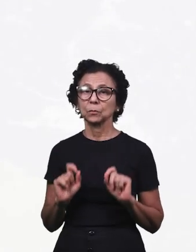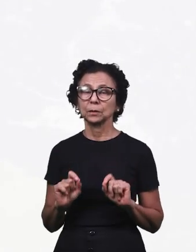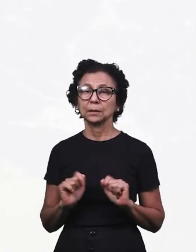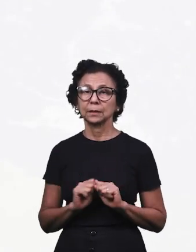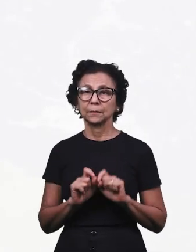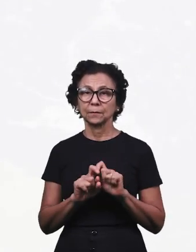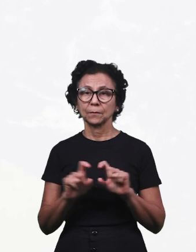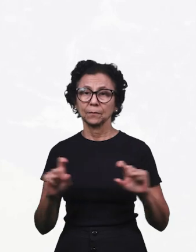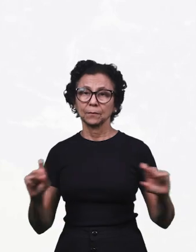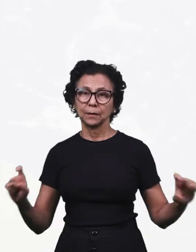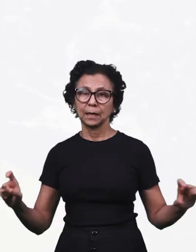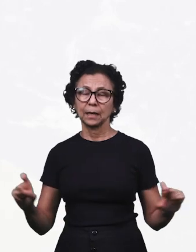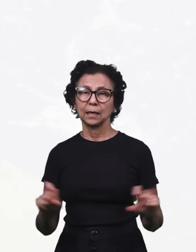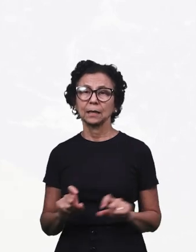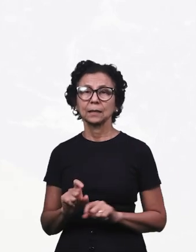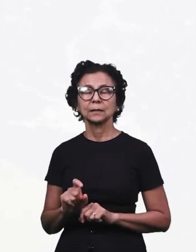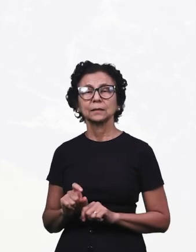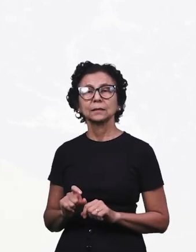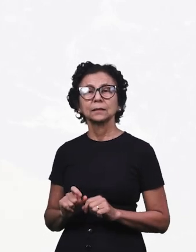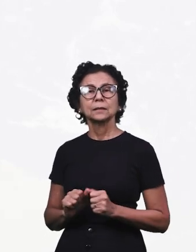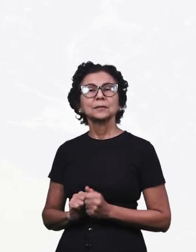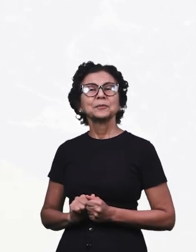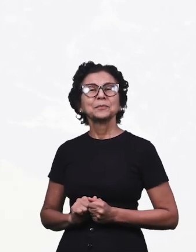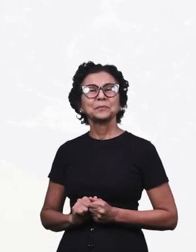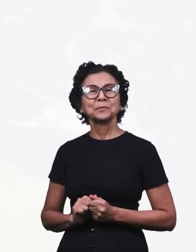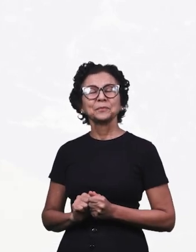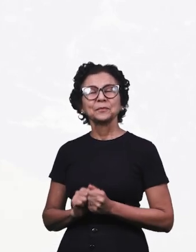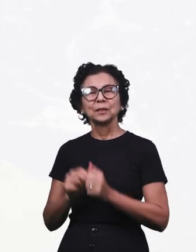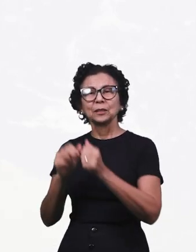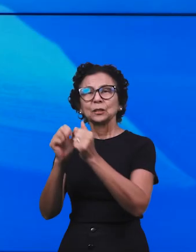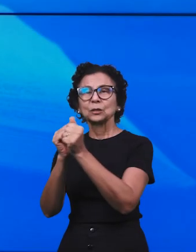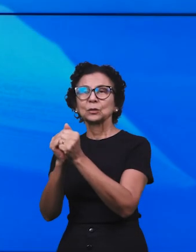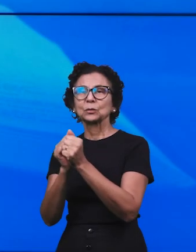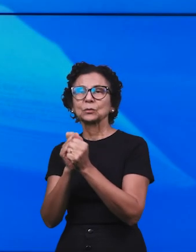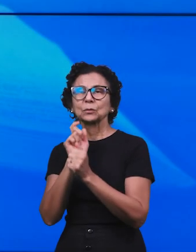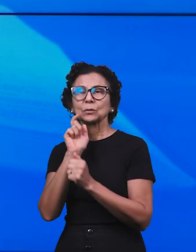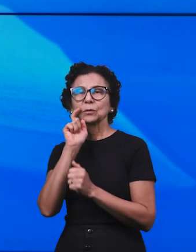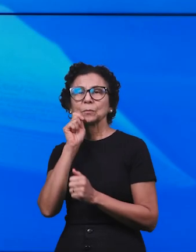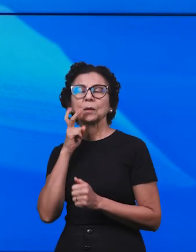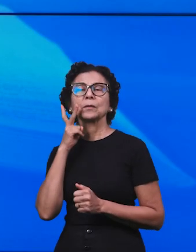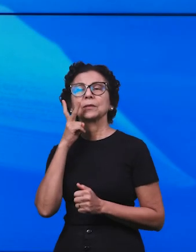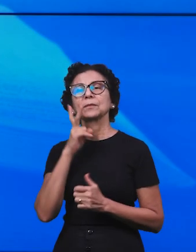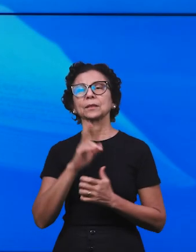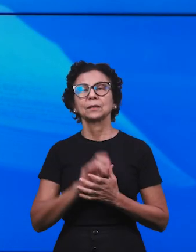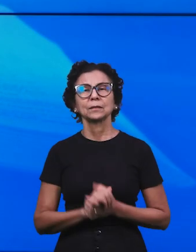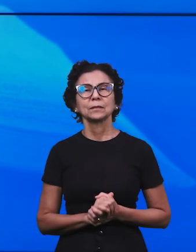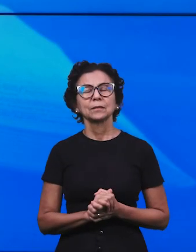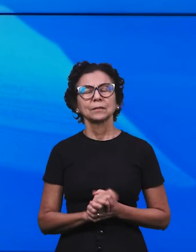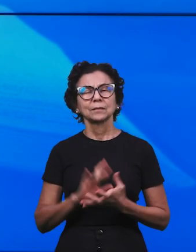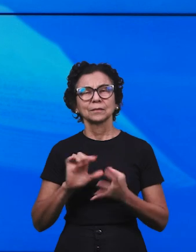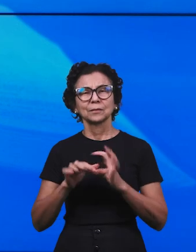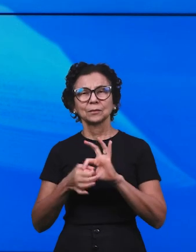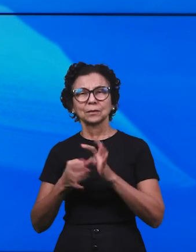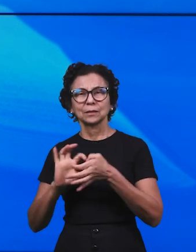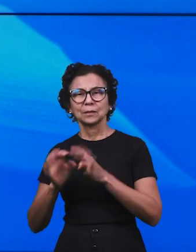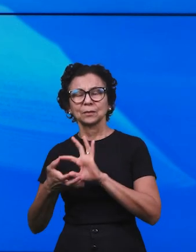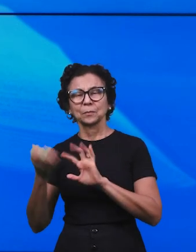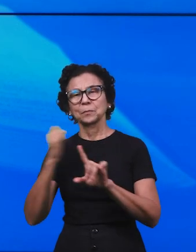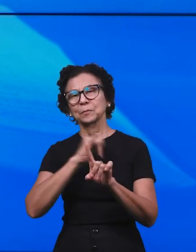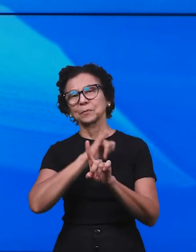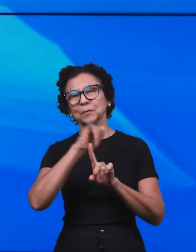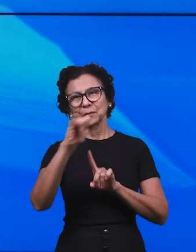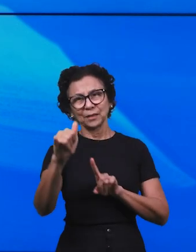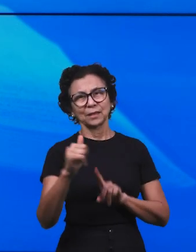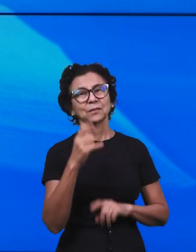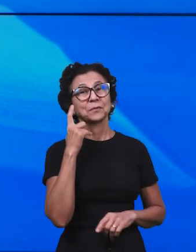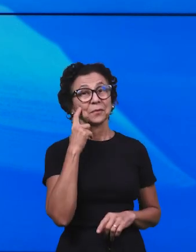da expressão com ele cearei. E vamos ver então qual é a aplicação profética dessa expressão, com